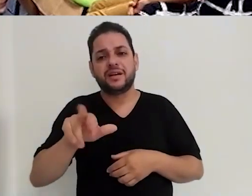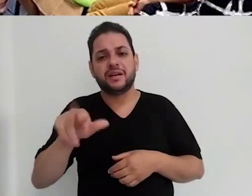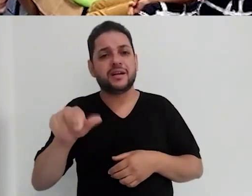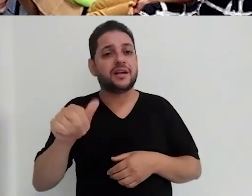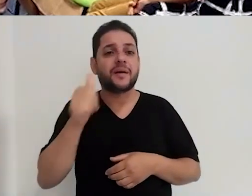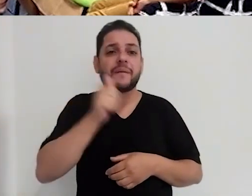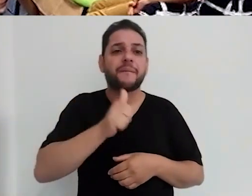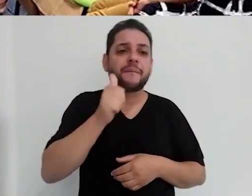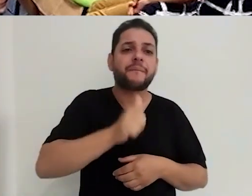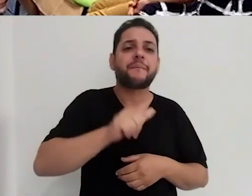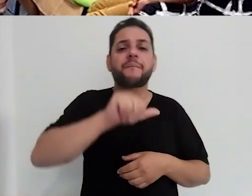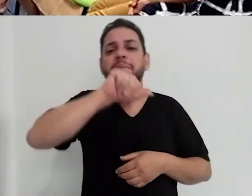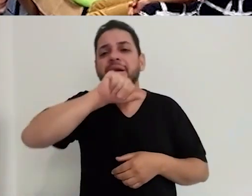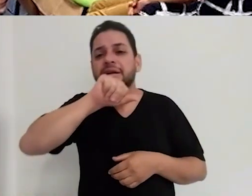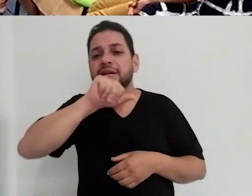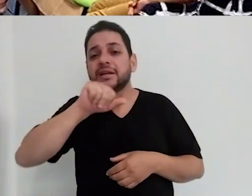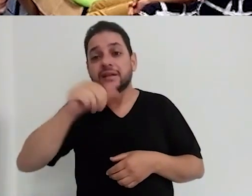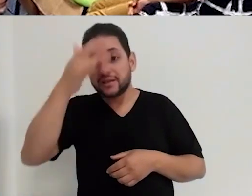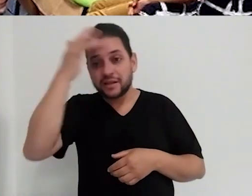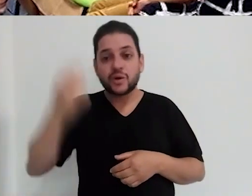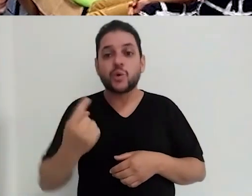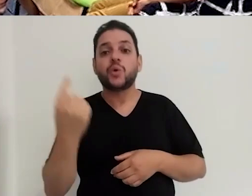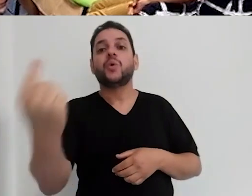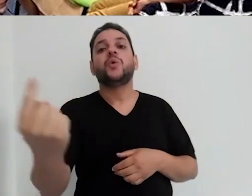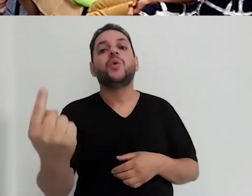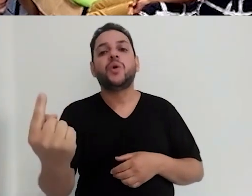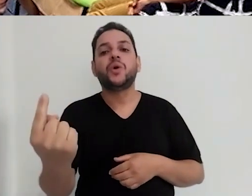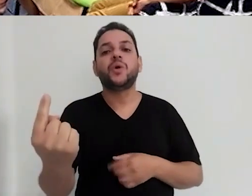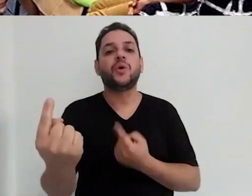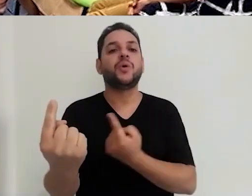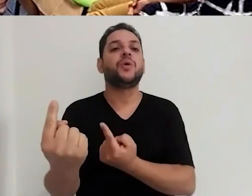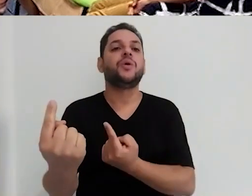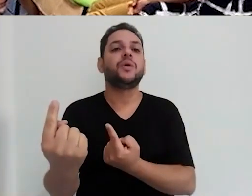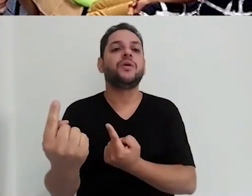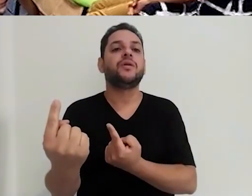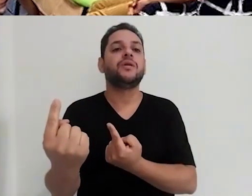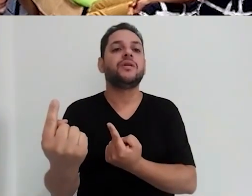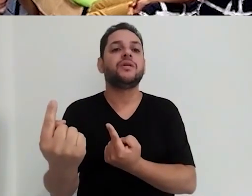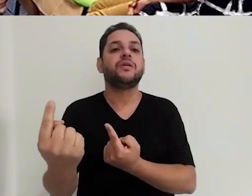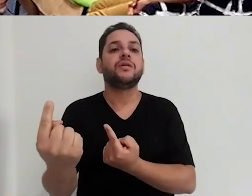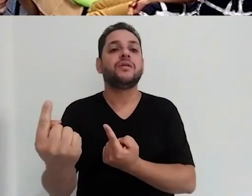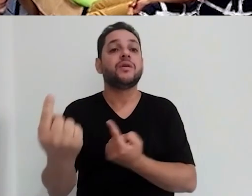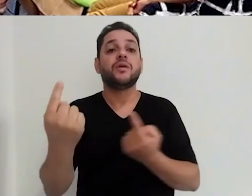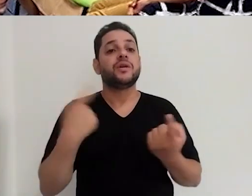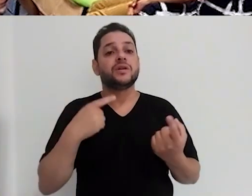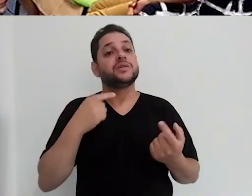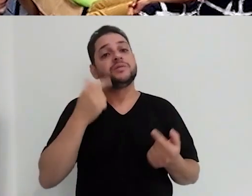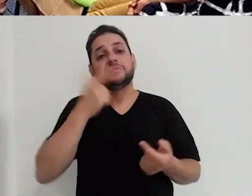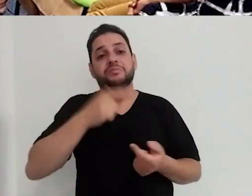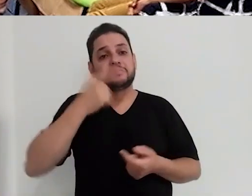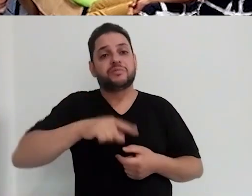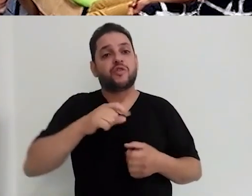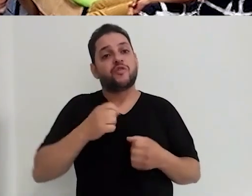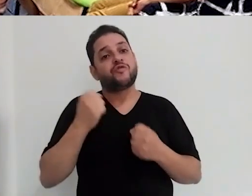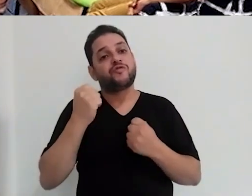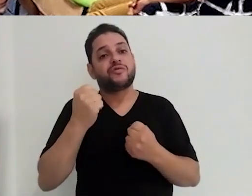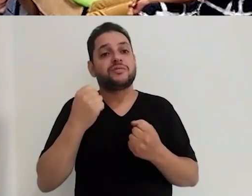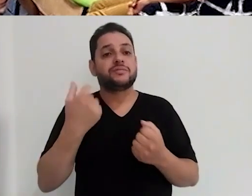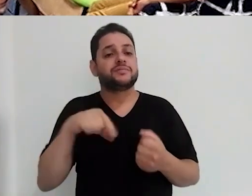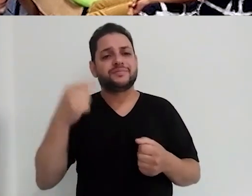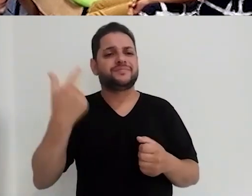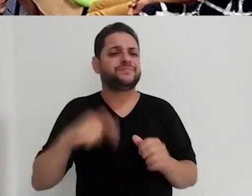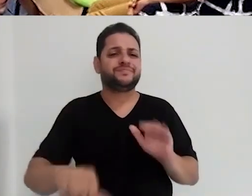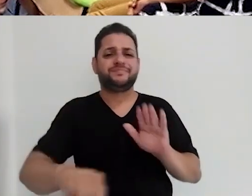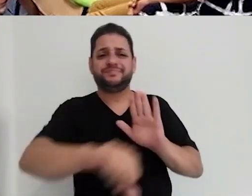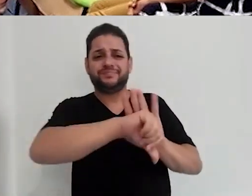mundo sobrou ele. Ele é a única pessoa que sobrou funcional, sabe, depois daquele crime. Óbvio, né? Você imagina uma coisa daquelas. Então, quando